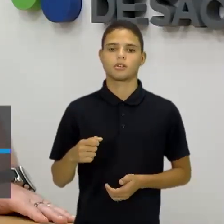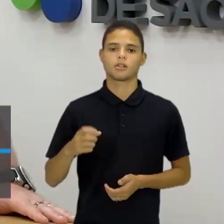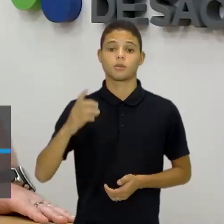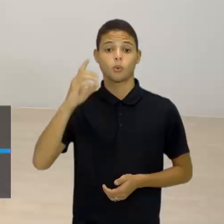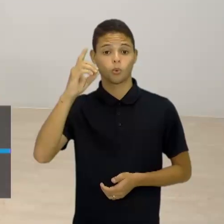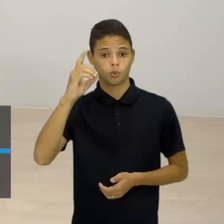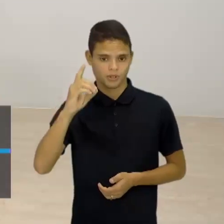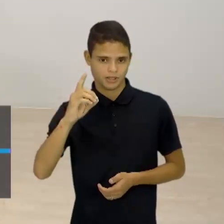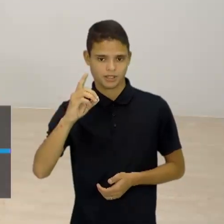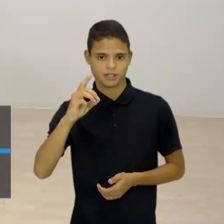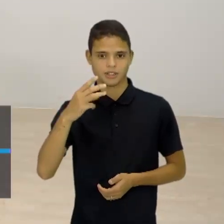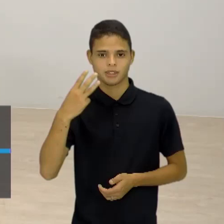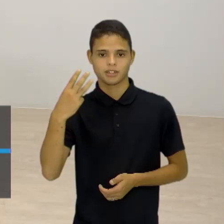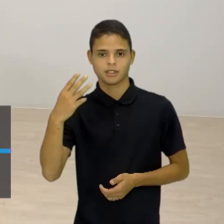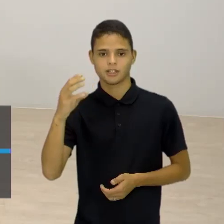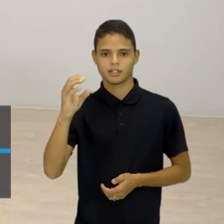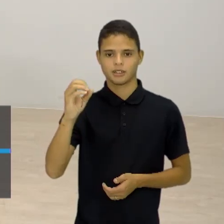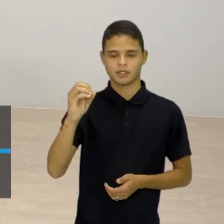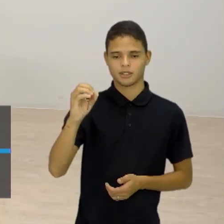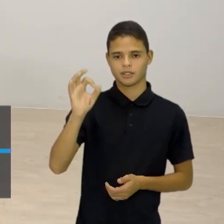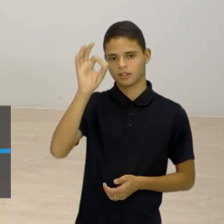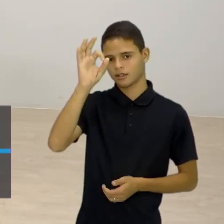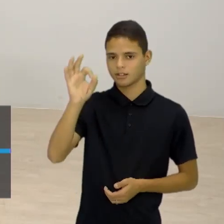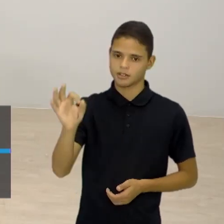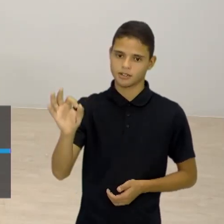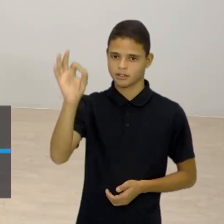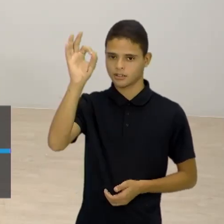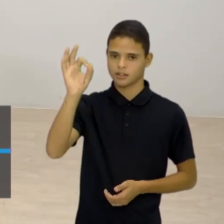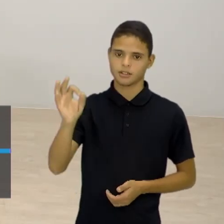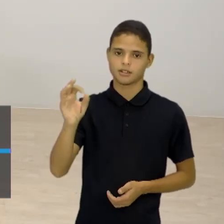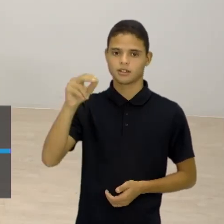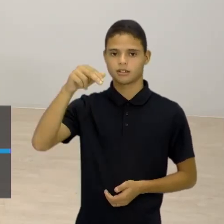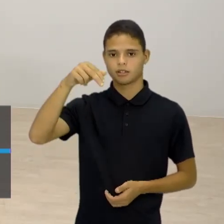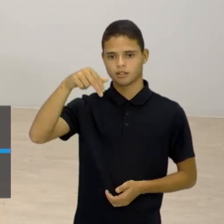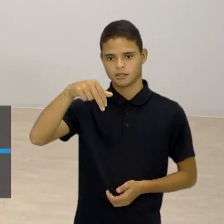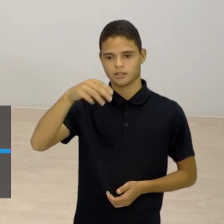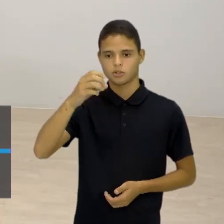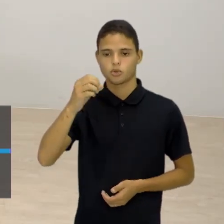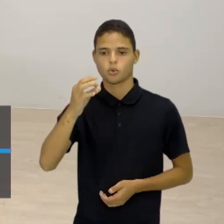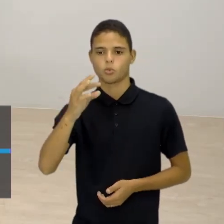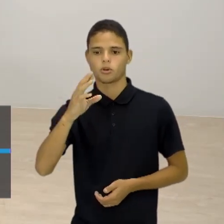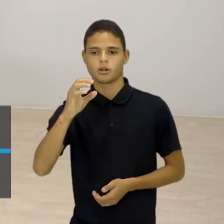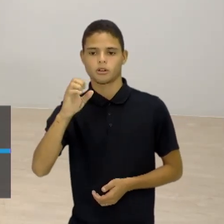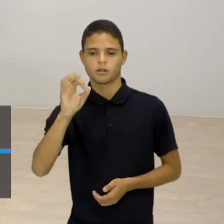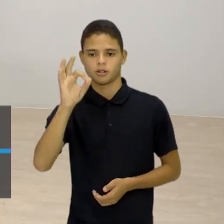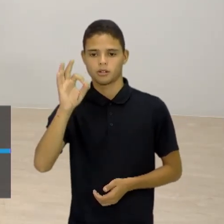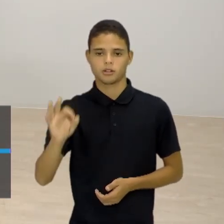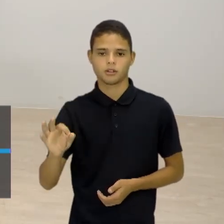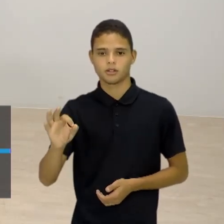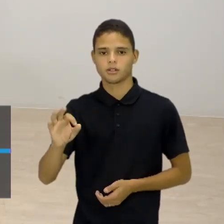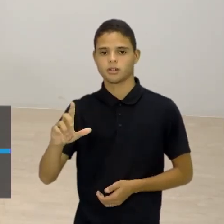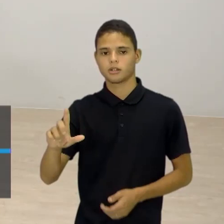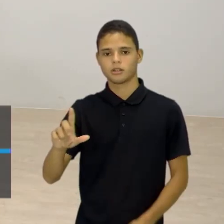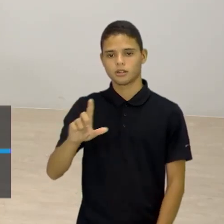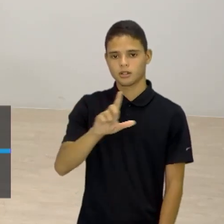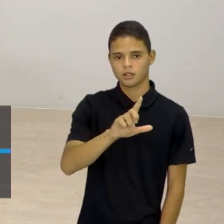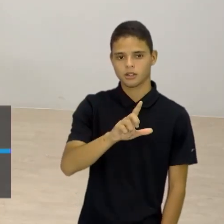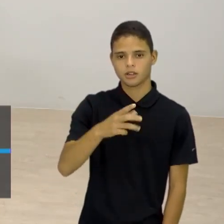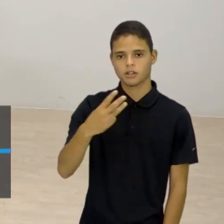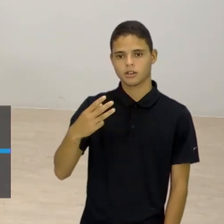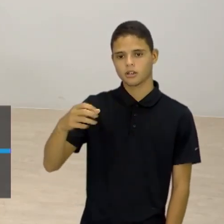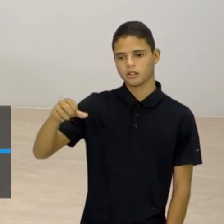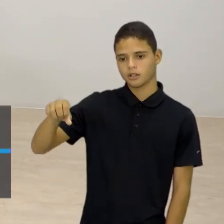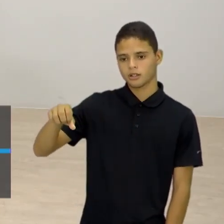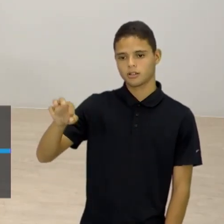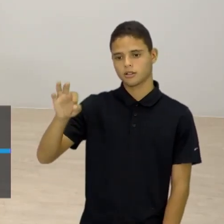por cento está brincando é sério a produtora Confirma aí é protetora trinta por cento e o leste 39 por